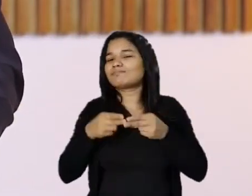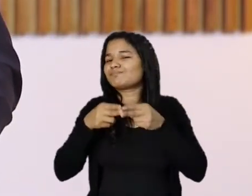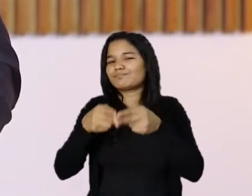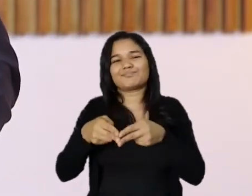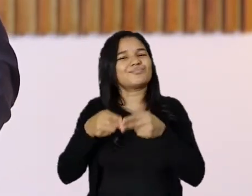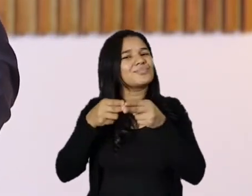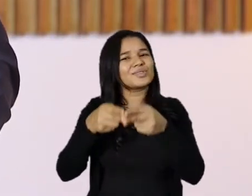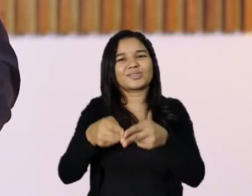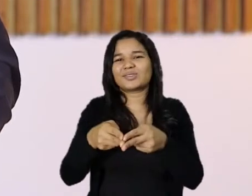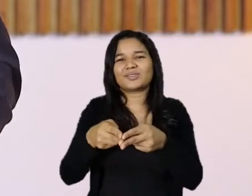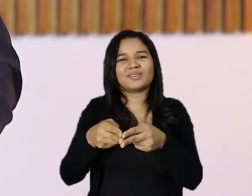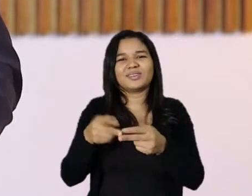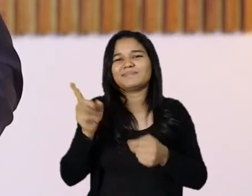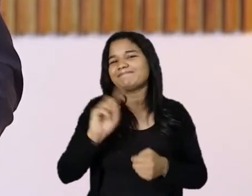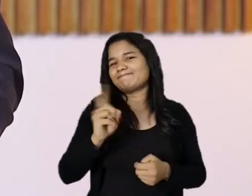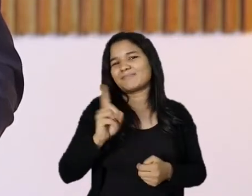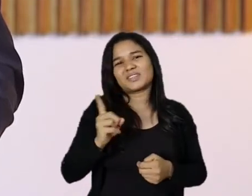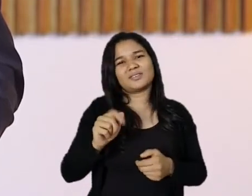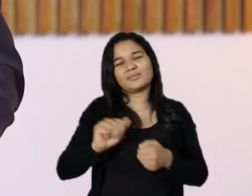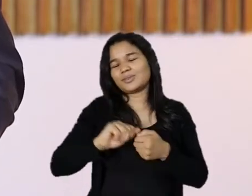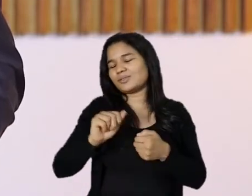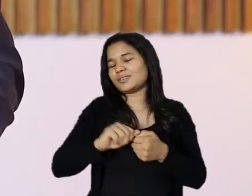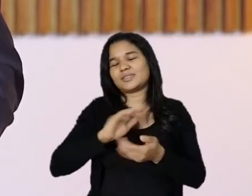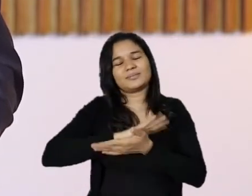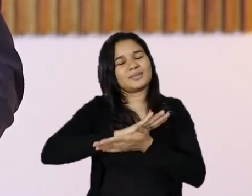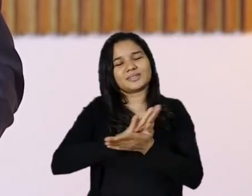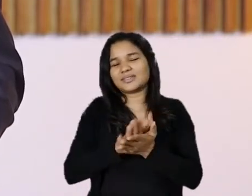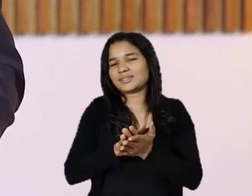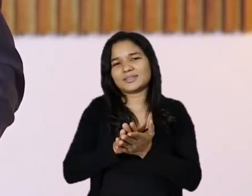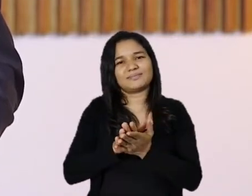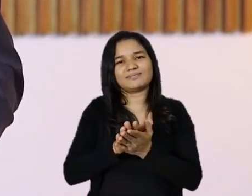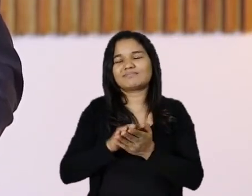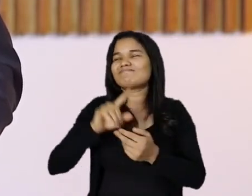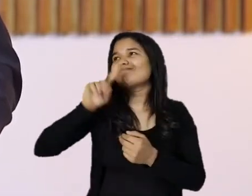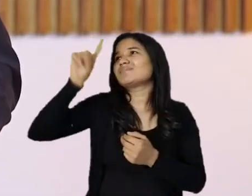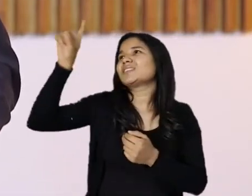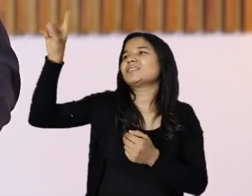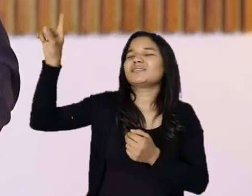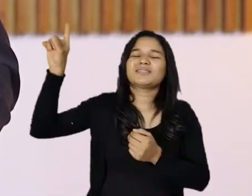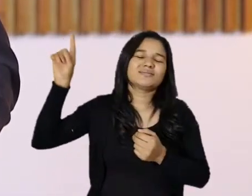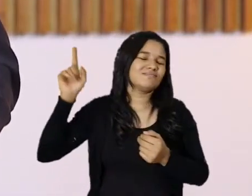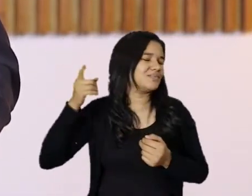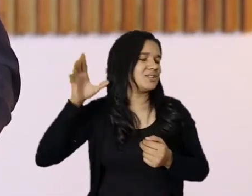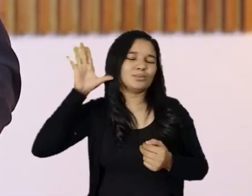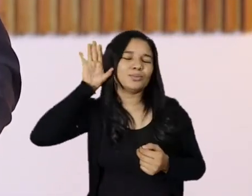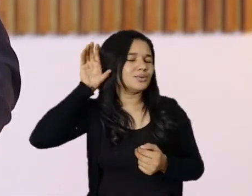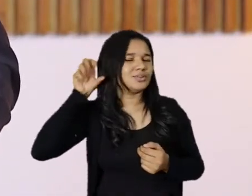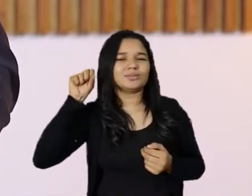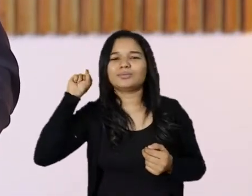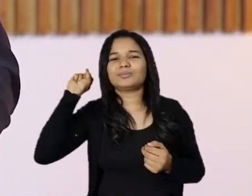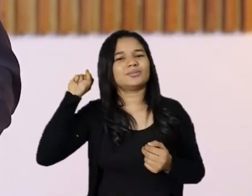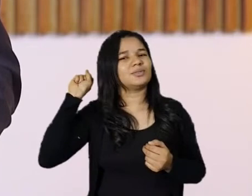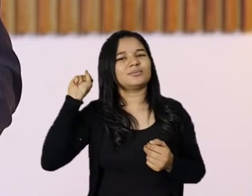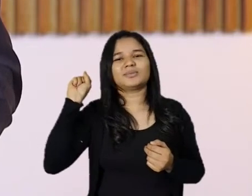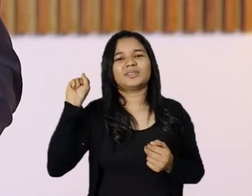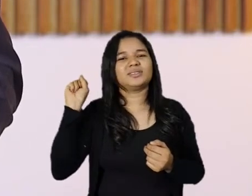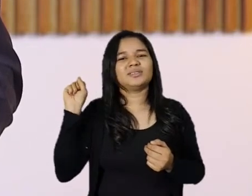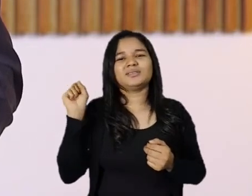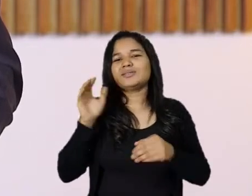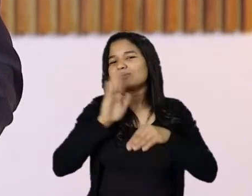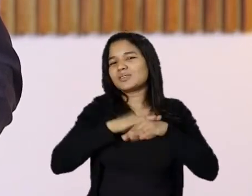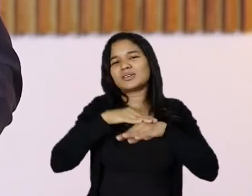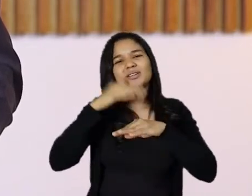Deus também não podia ouvir o seu clamor. Deus não podia mais ouvir o clamor dos antediluvianos. Até porque Deus